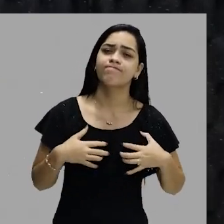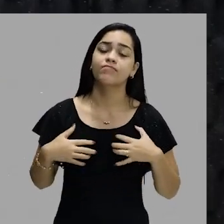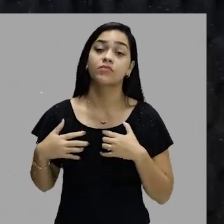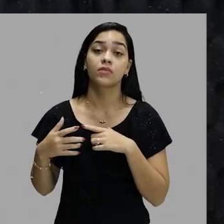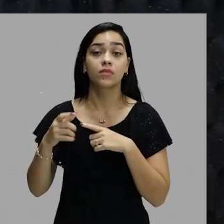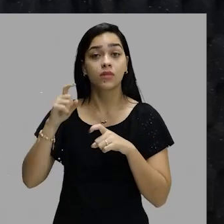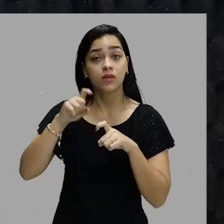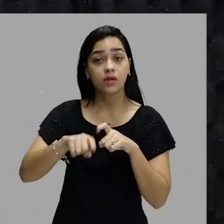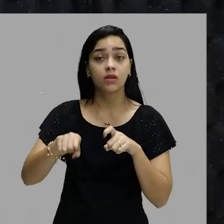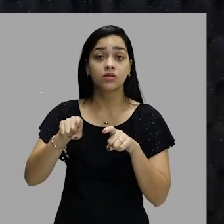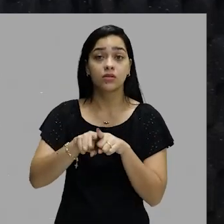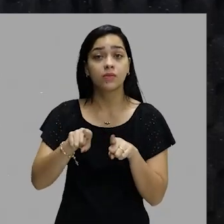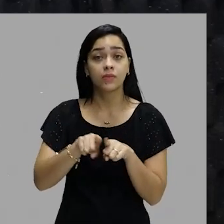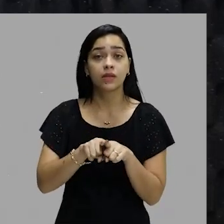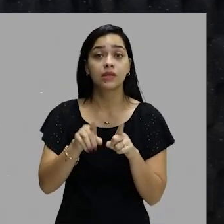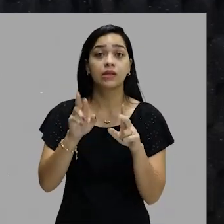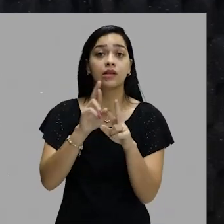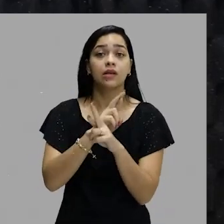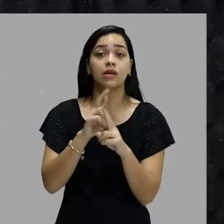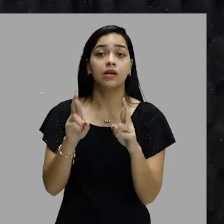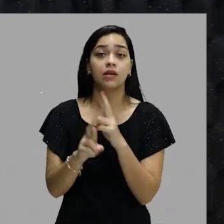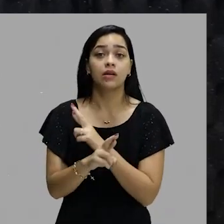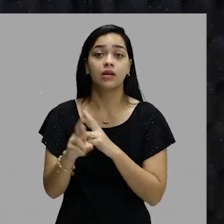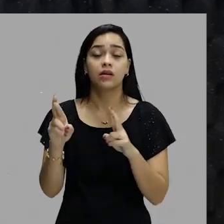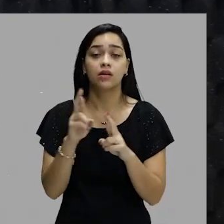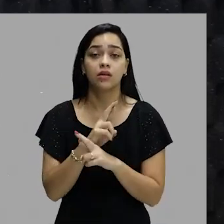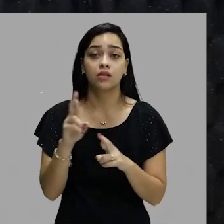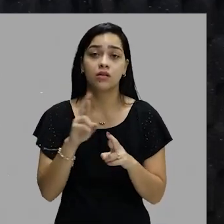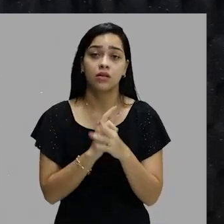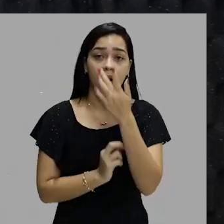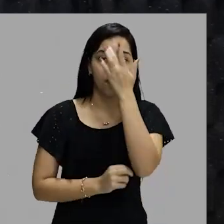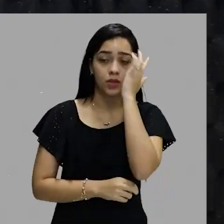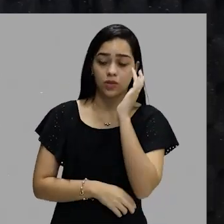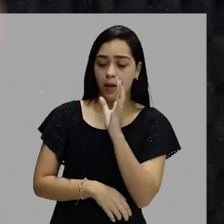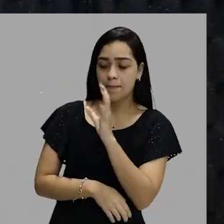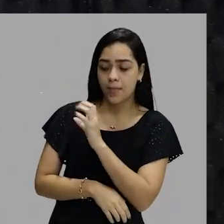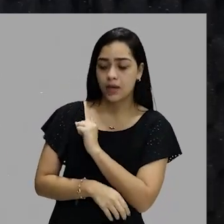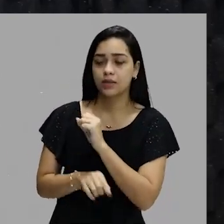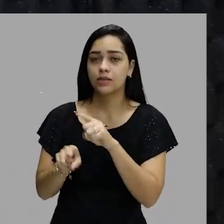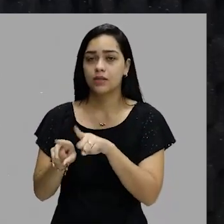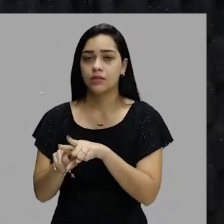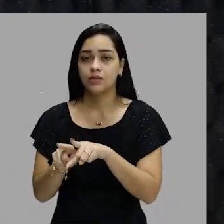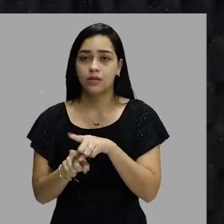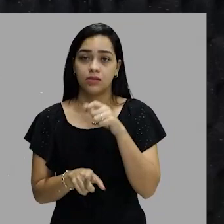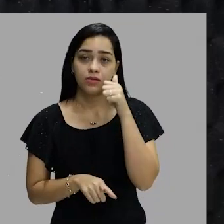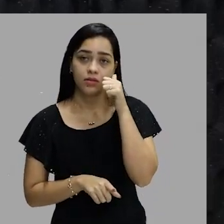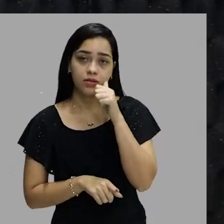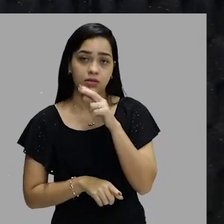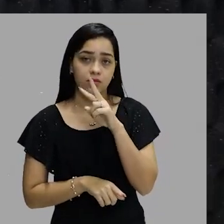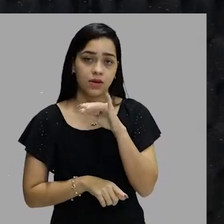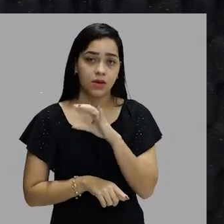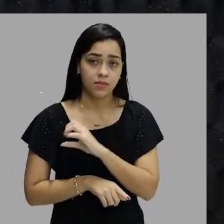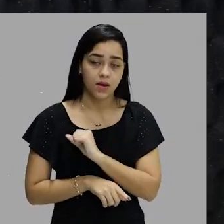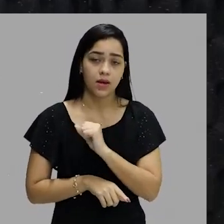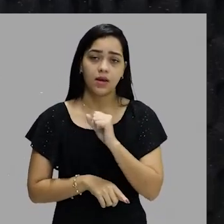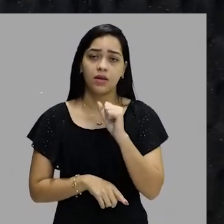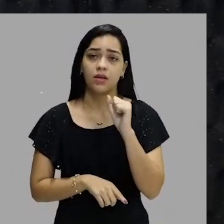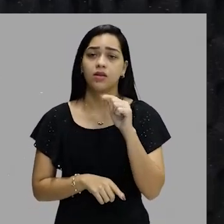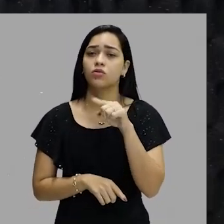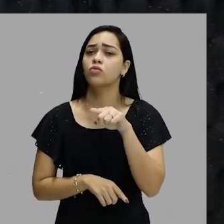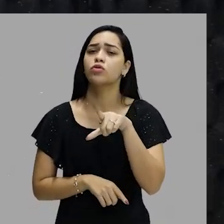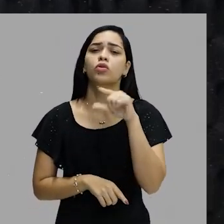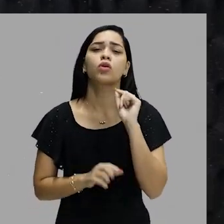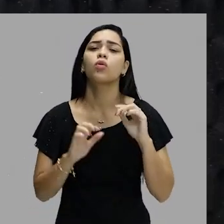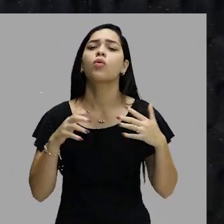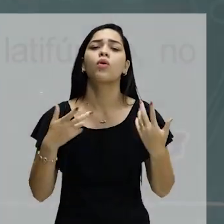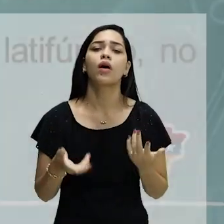sensualidade, aqui vem a questão da relação entre o ser amado e a sua amada, tá? E as alternativas aí, você marcou